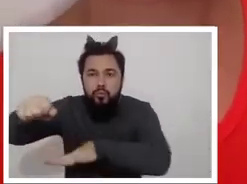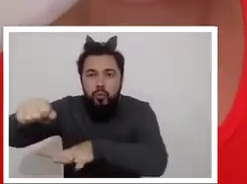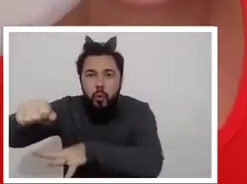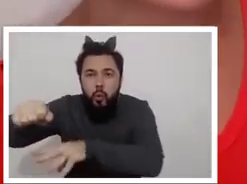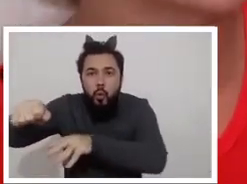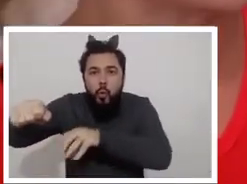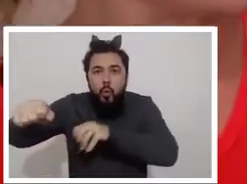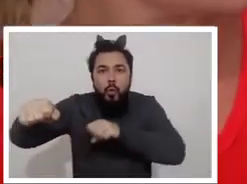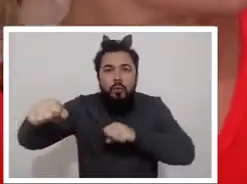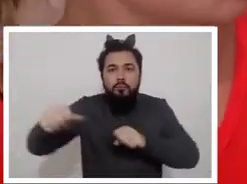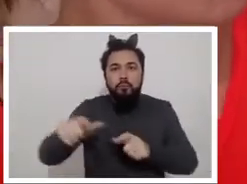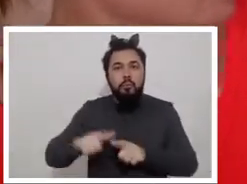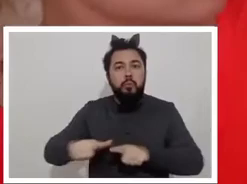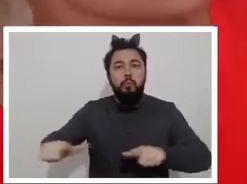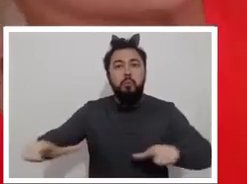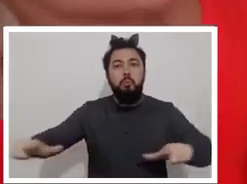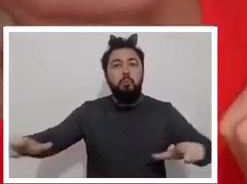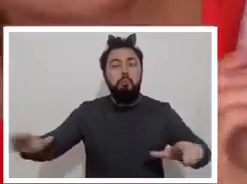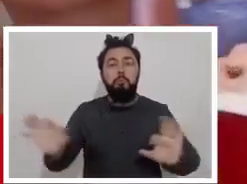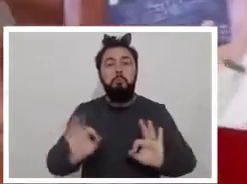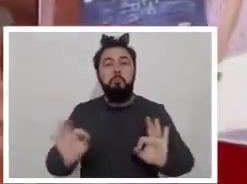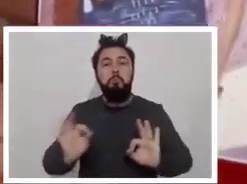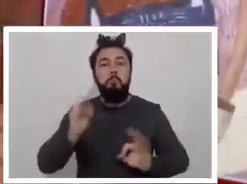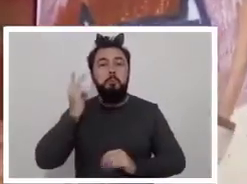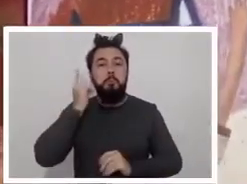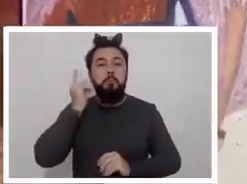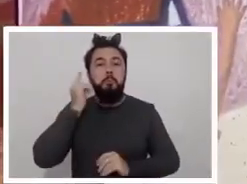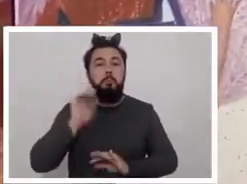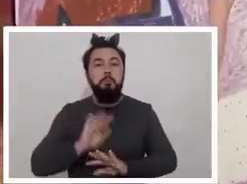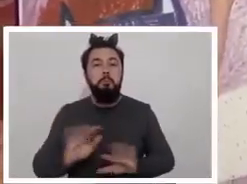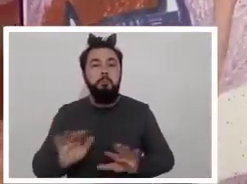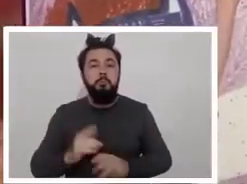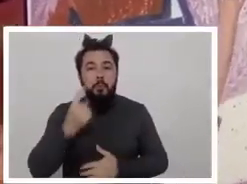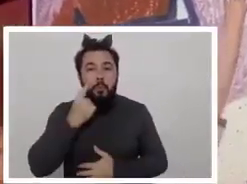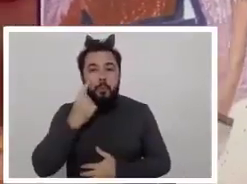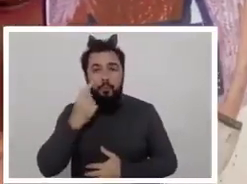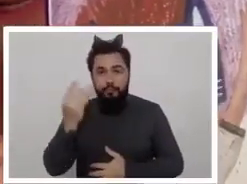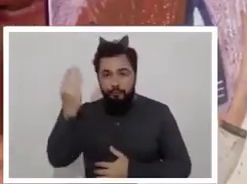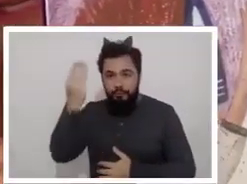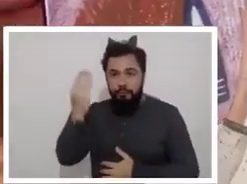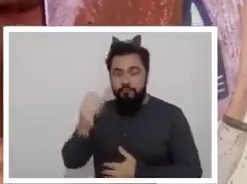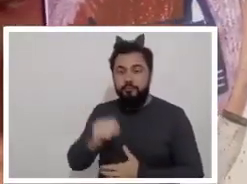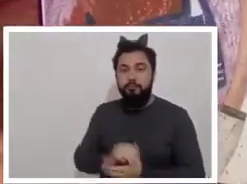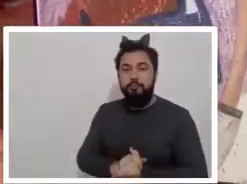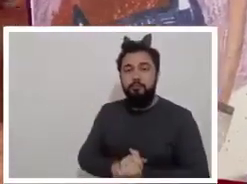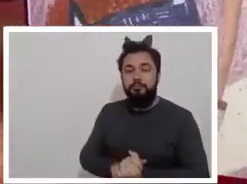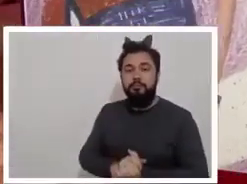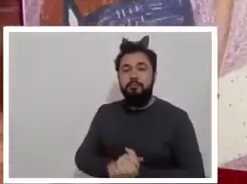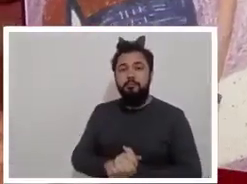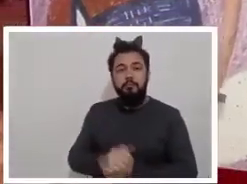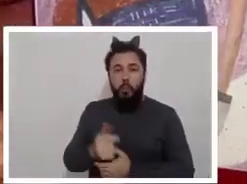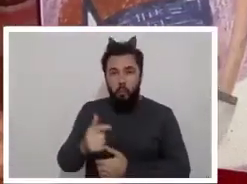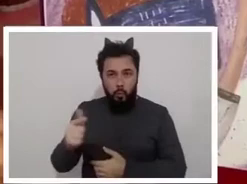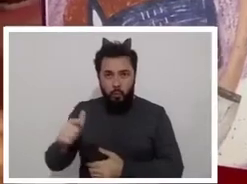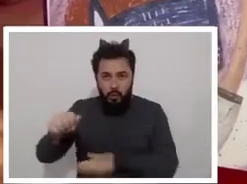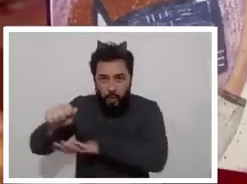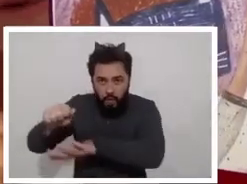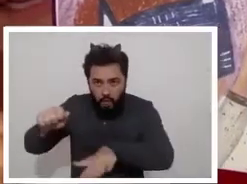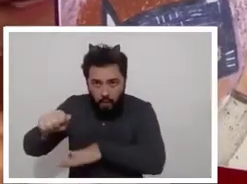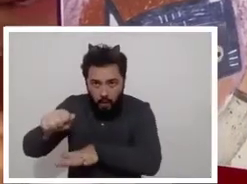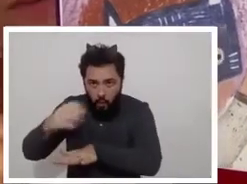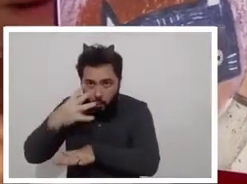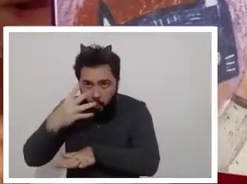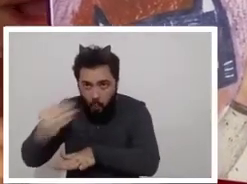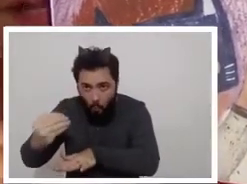e tu não tá o whatsapp youtube eu já falei tô mais tranquilo